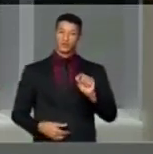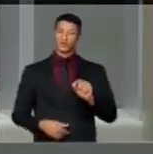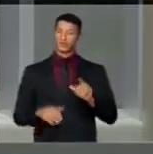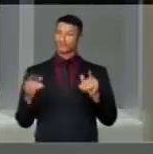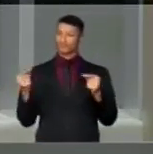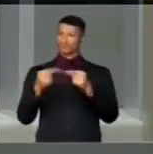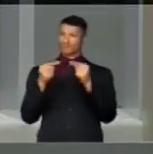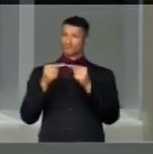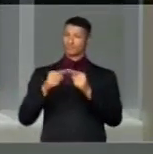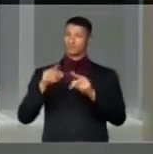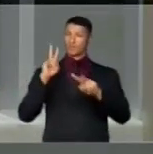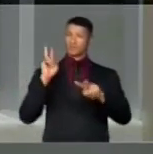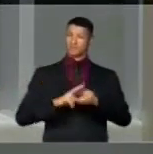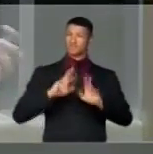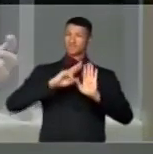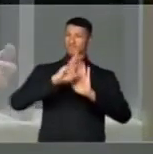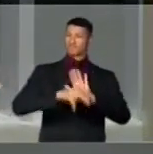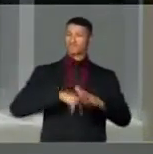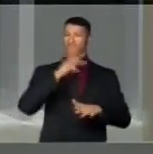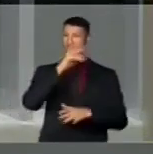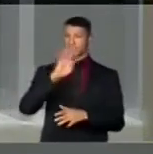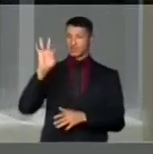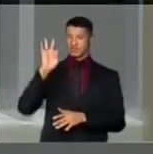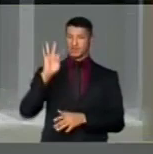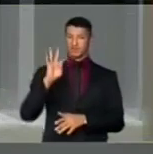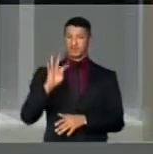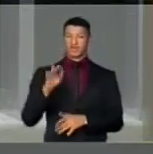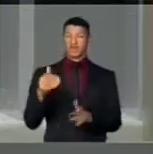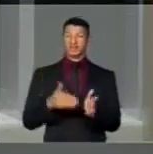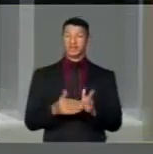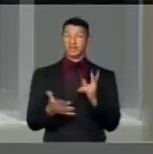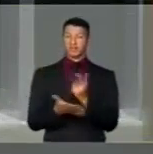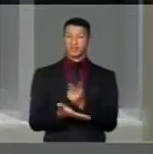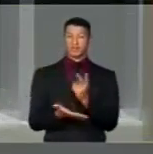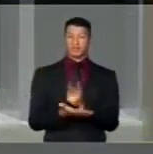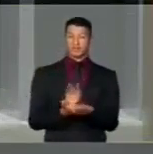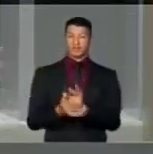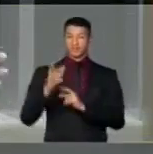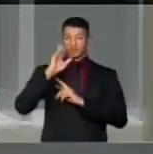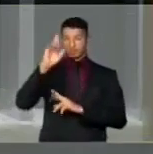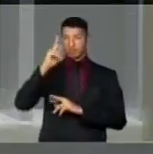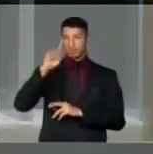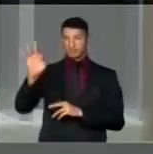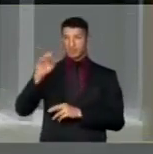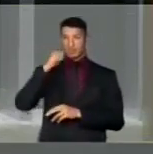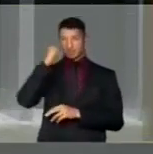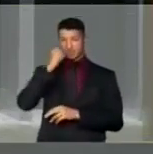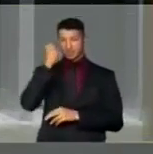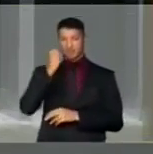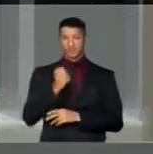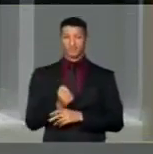culminou com a prisão de muitos petistas e até mesmo do líder do PT no Senado.